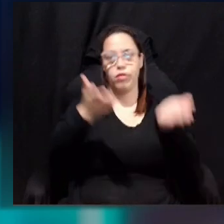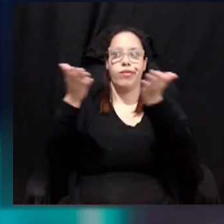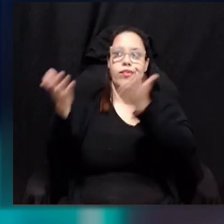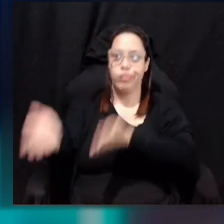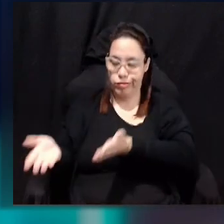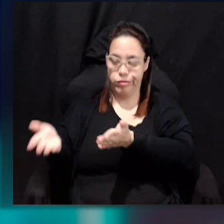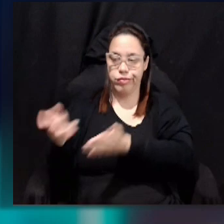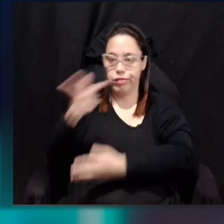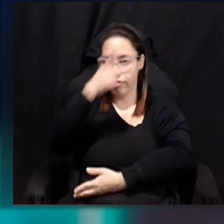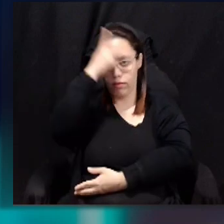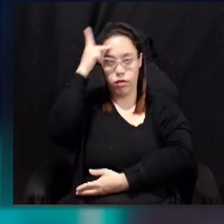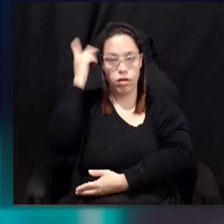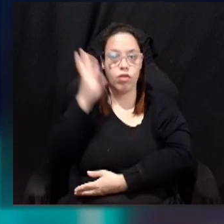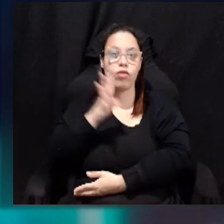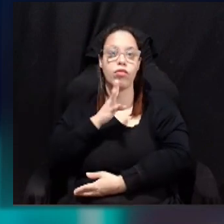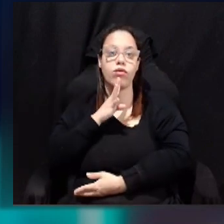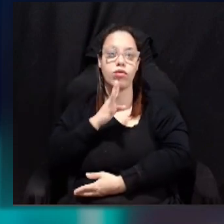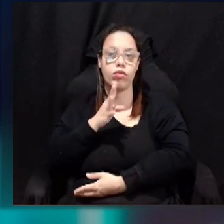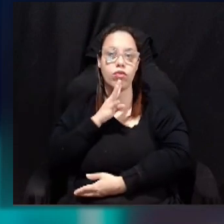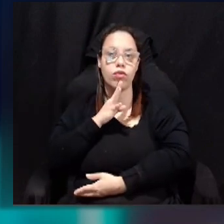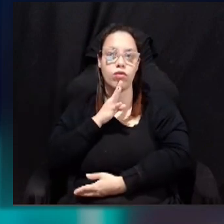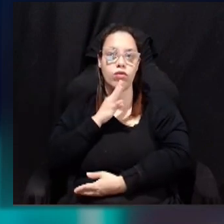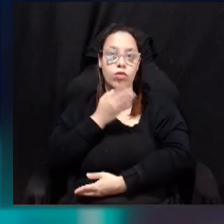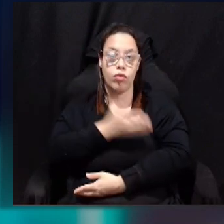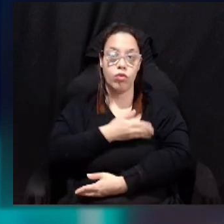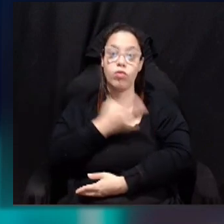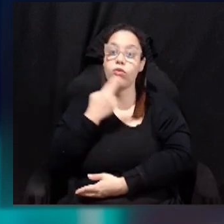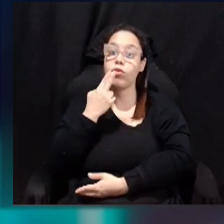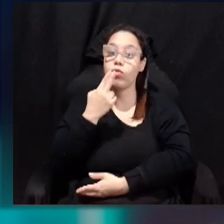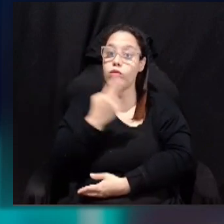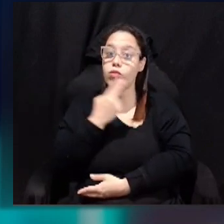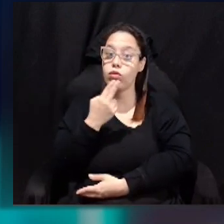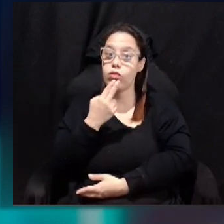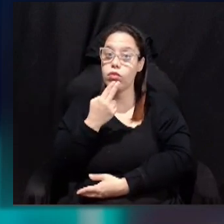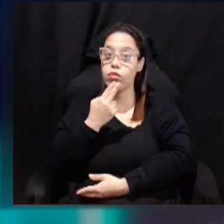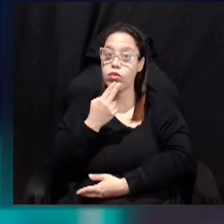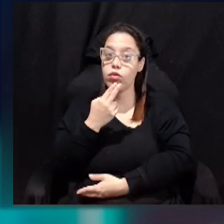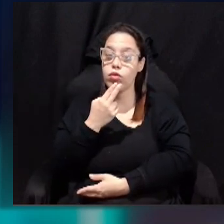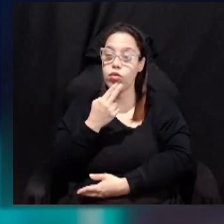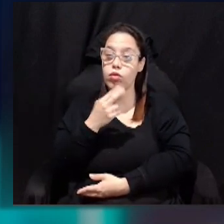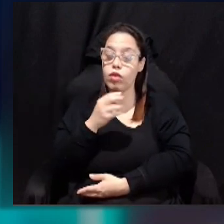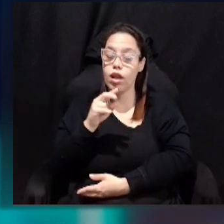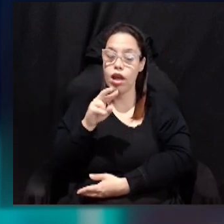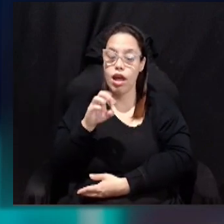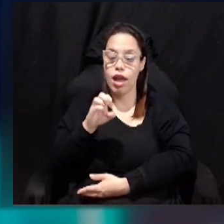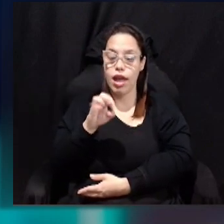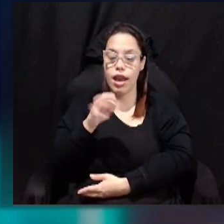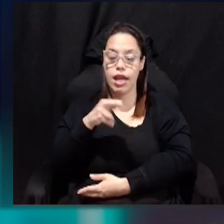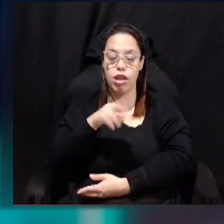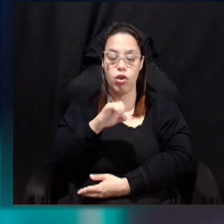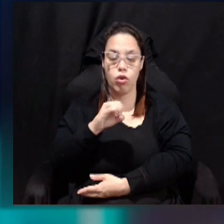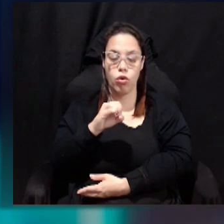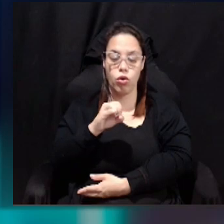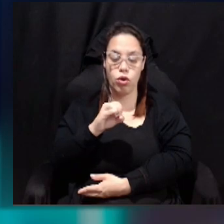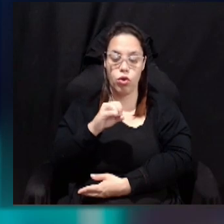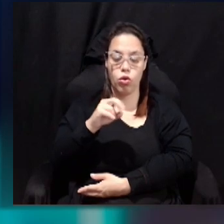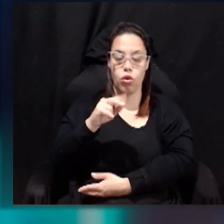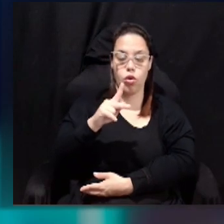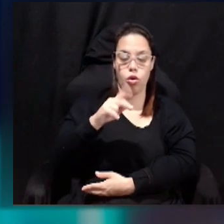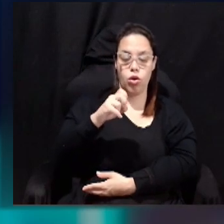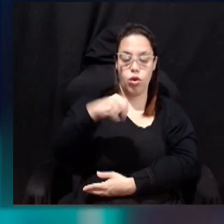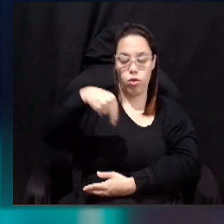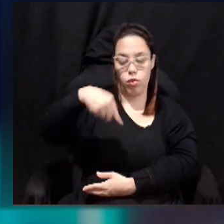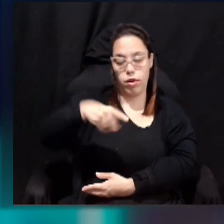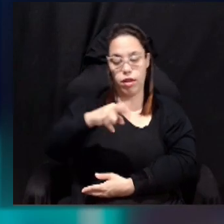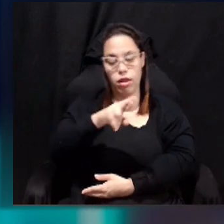nós conhecemos. Conhece um amigo que fuma? Na escola, o cigarro eletrônico, pendrive. Converse com essa pessoa.